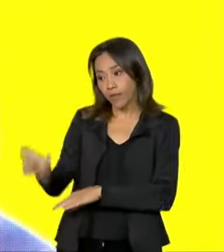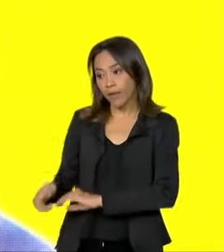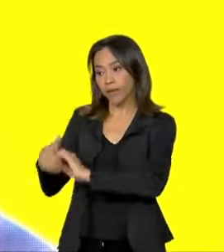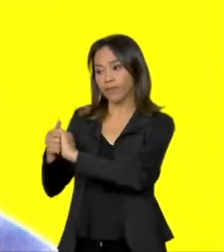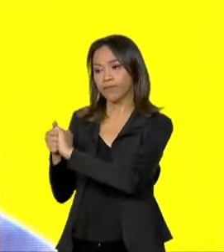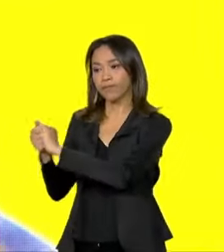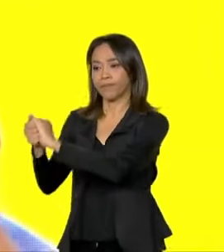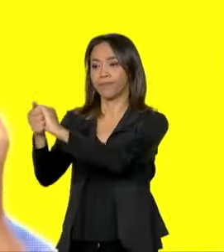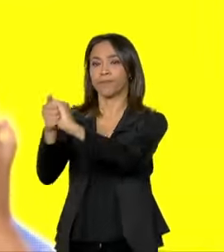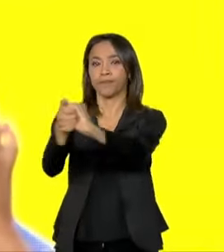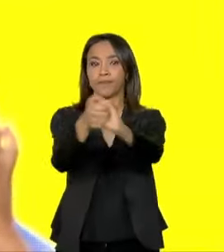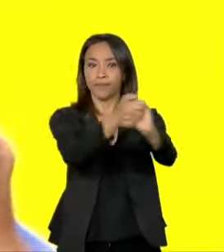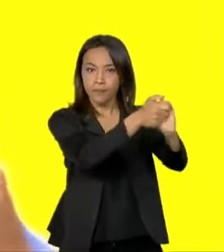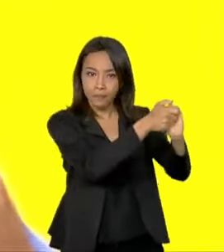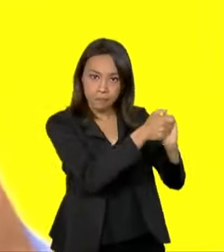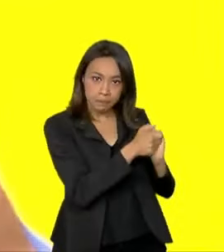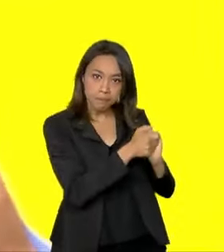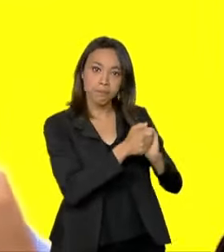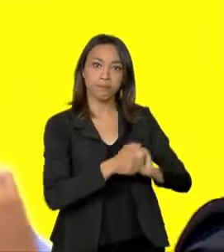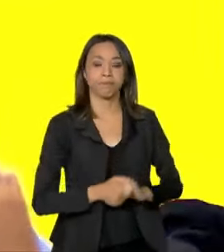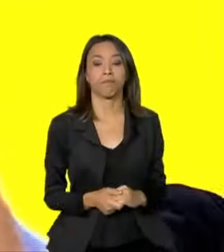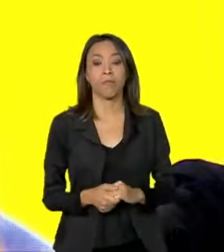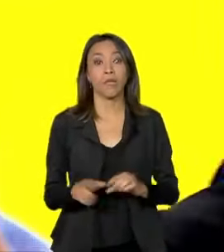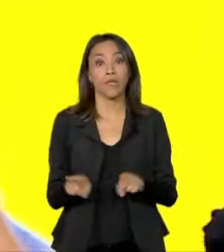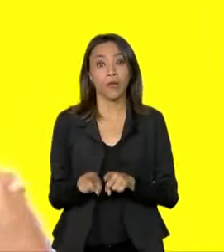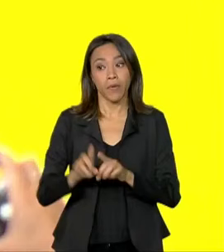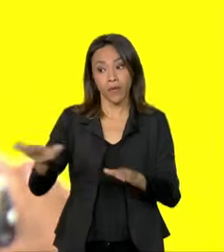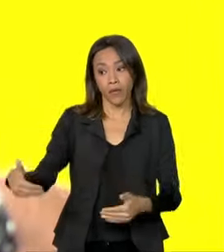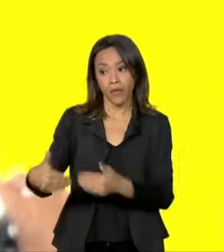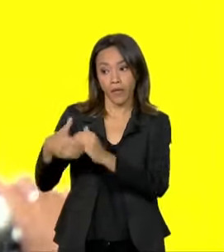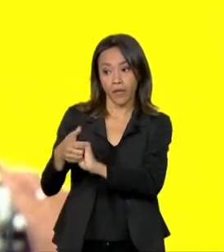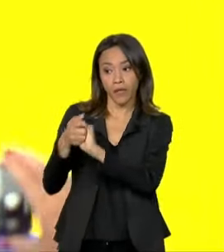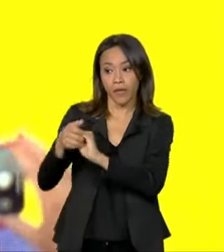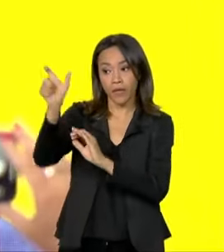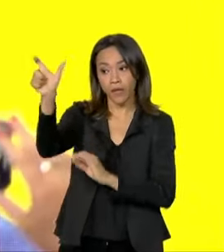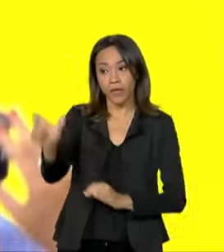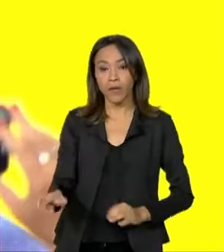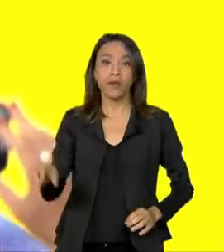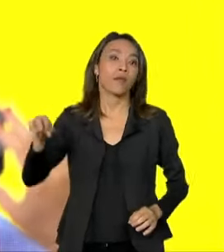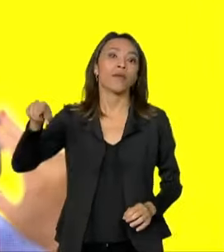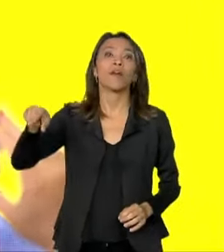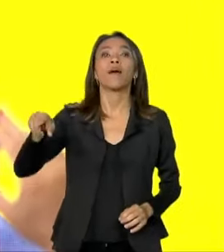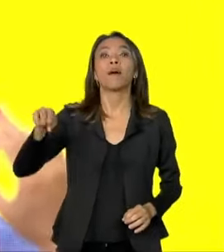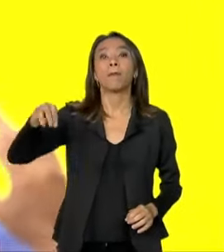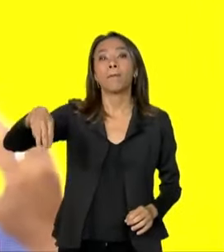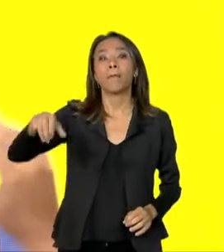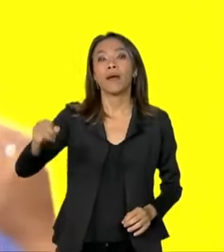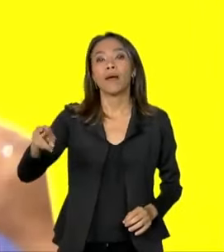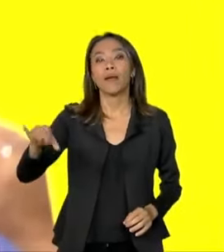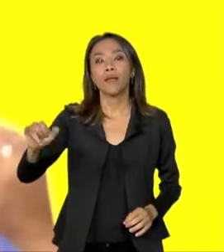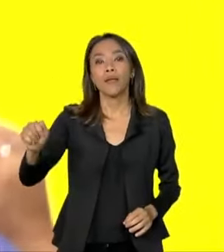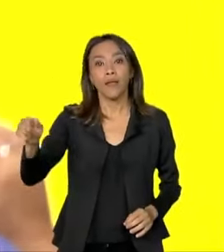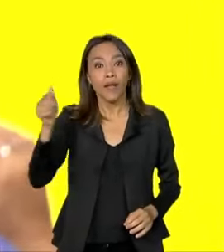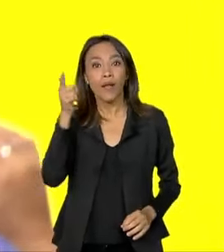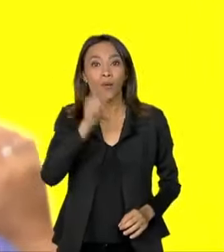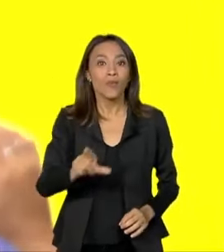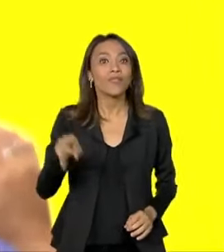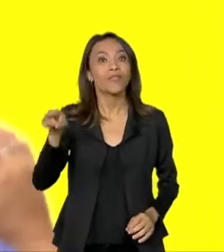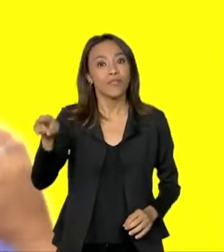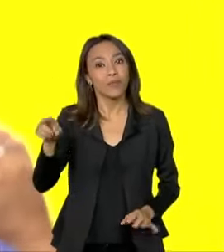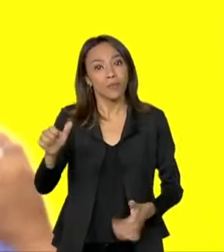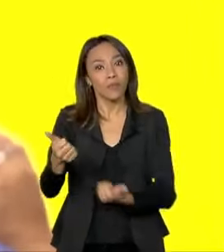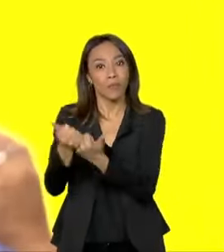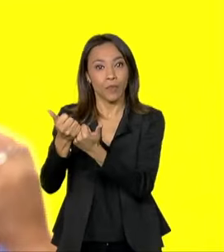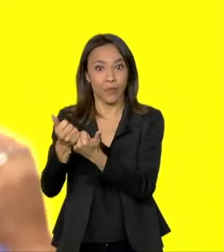do dispositivo. Cumprimentar a dona Maria Franciele, beneficiária do programa aqui do Cade Único e minha colega de